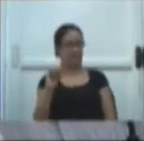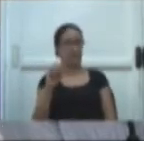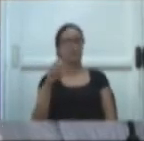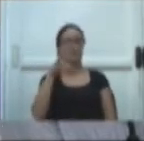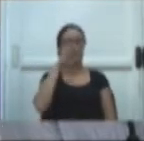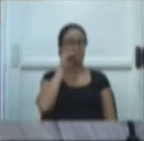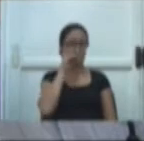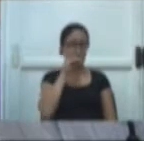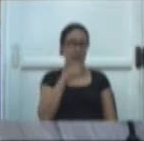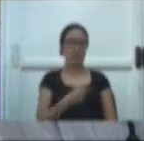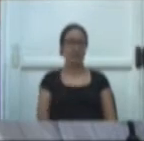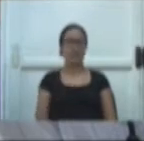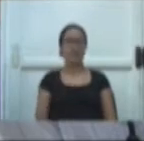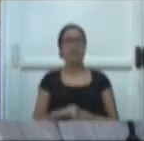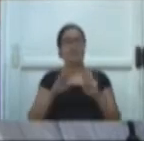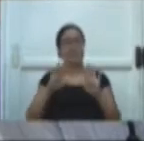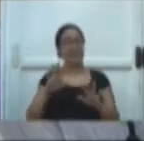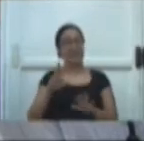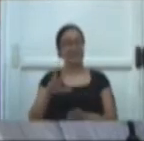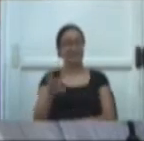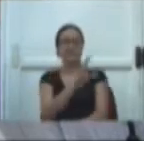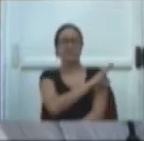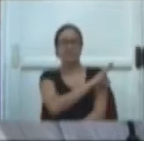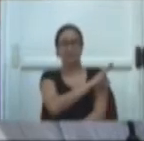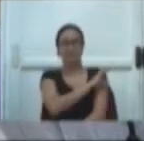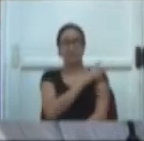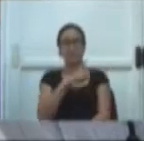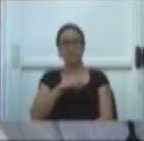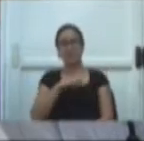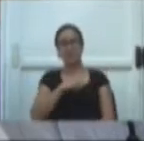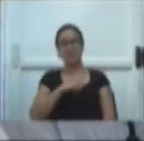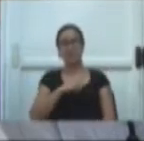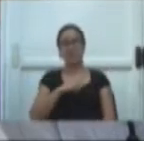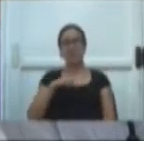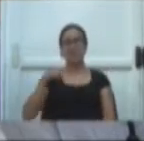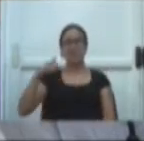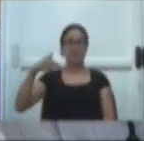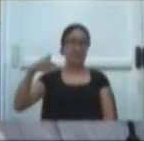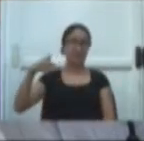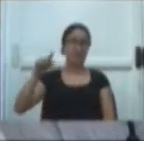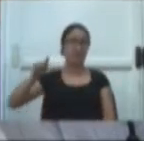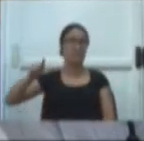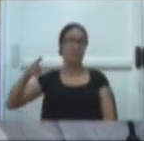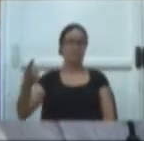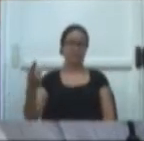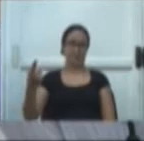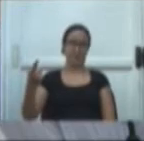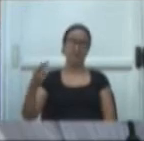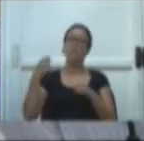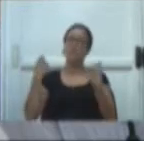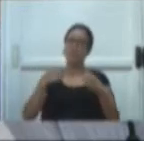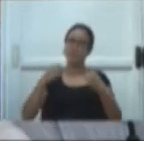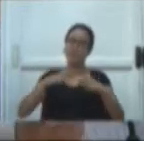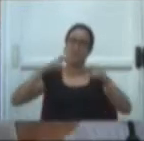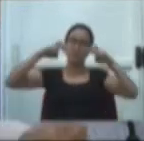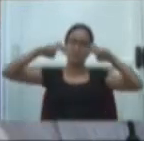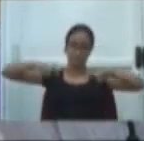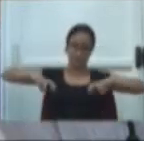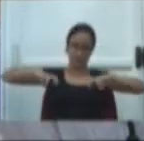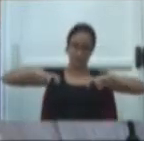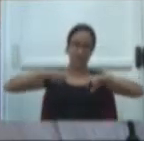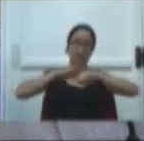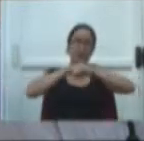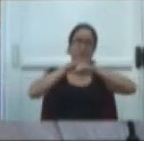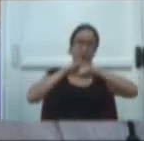a Prefeitura tem 7 mil. Nós temos que sentar e dialogar, e eu quero